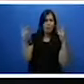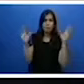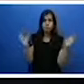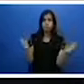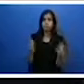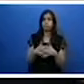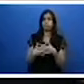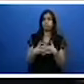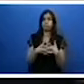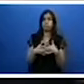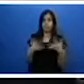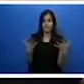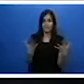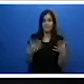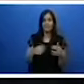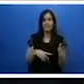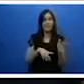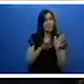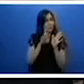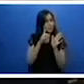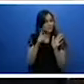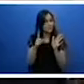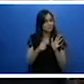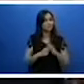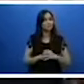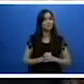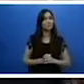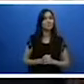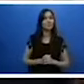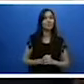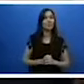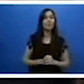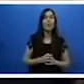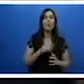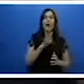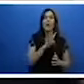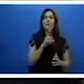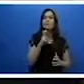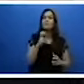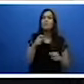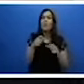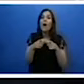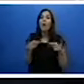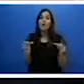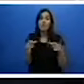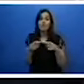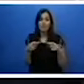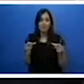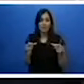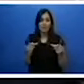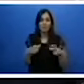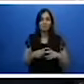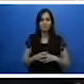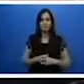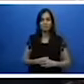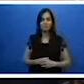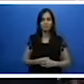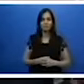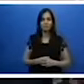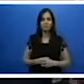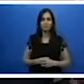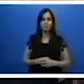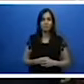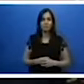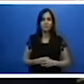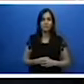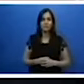aqui grifadas. Então, vamos analisar. Olha lá, 45 cartelas, né? Que é o total que a professora Mônica